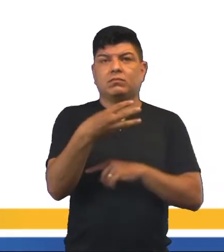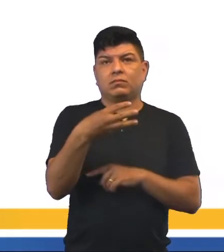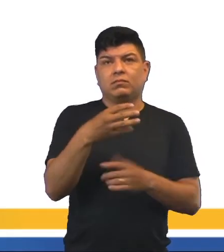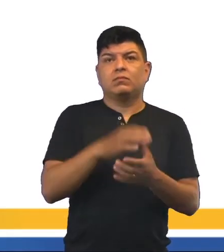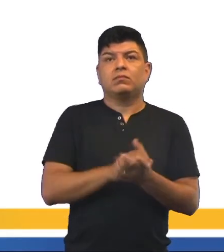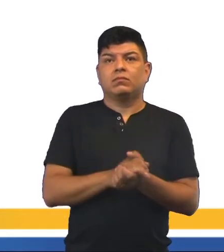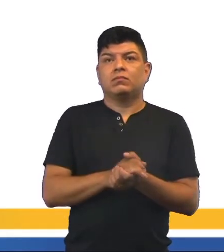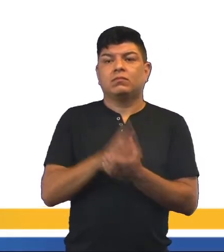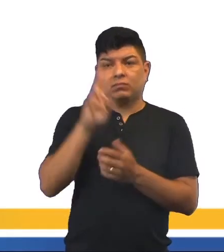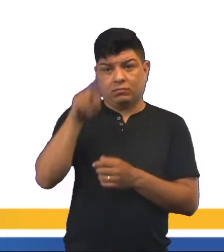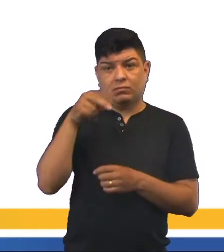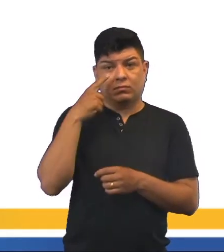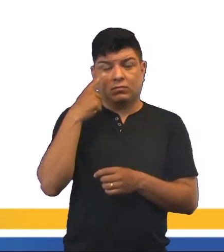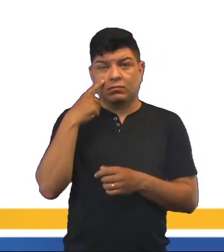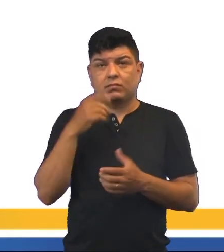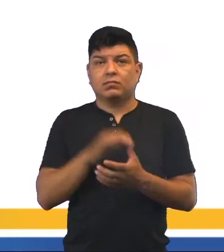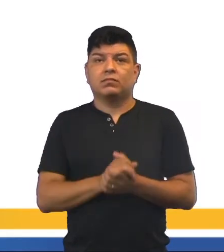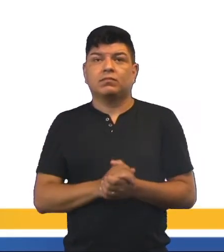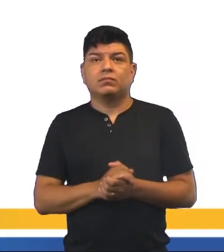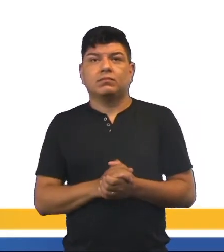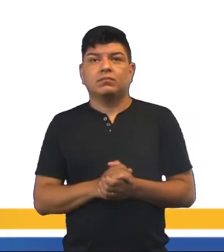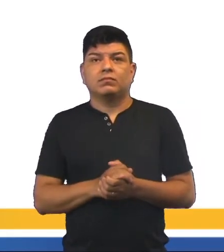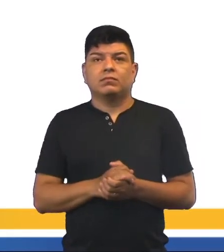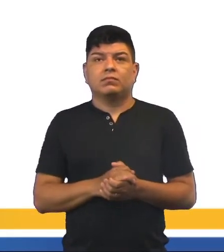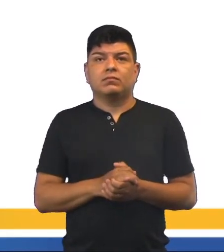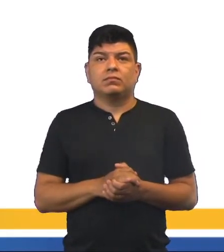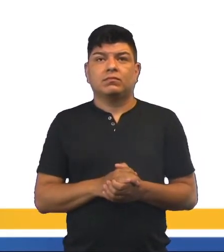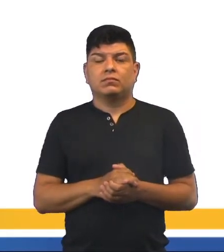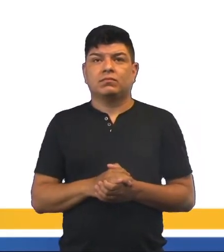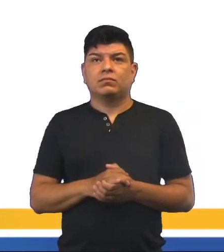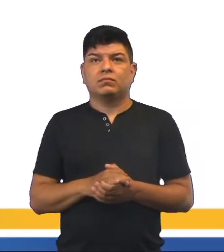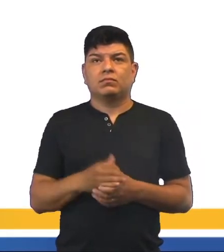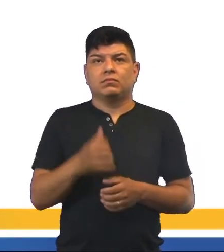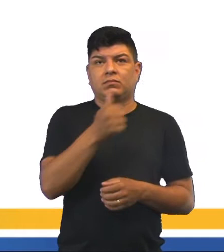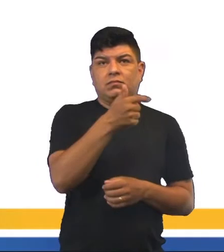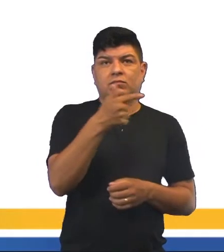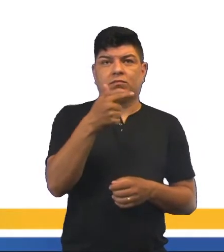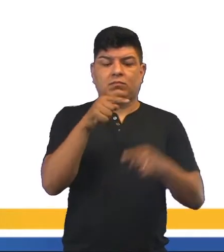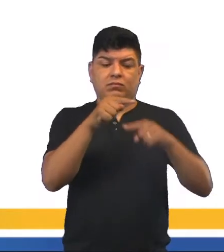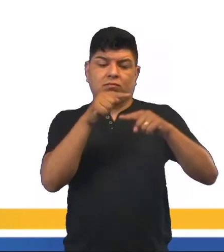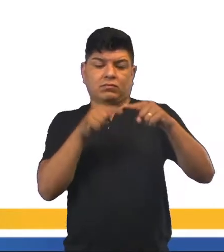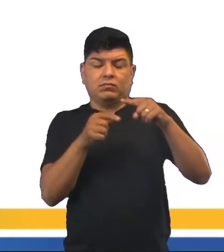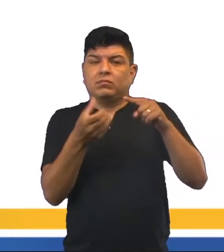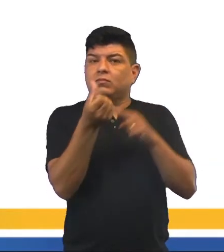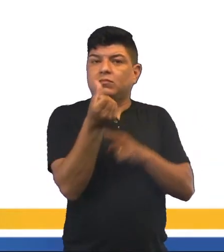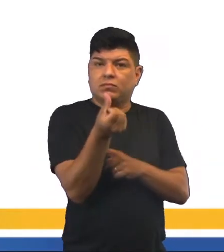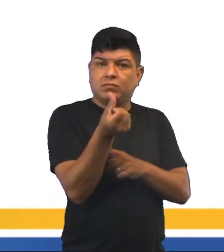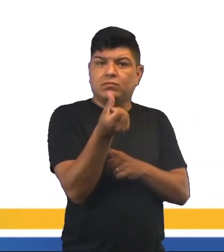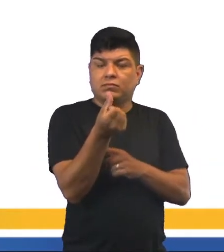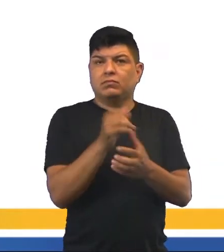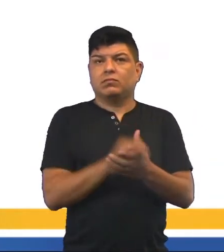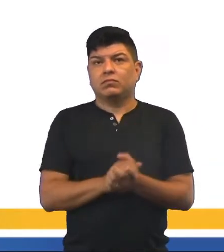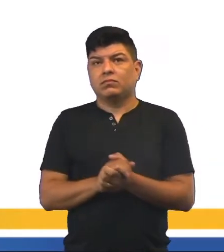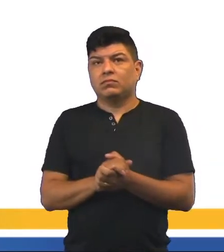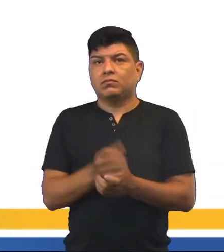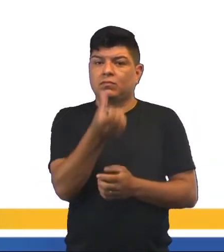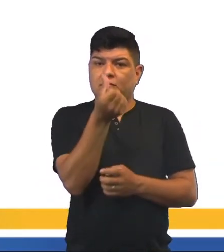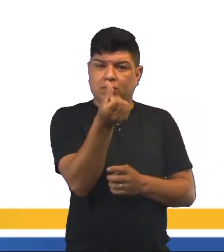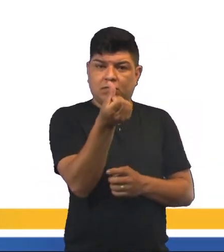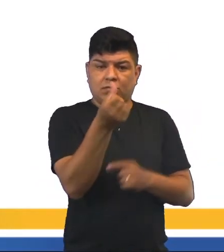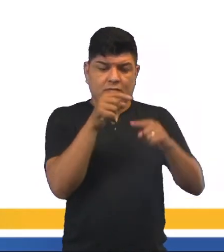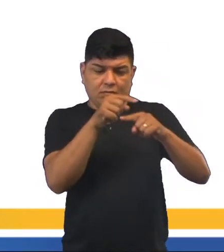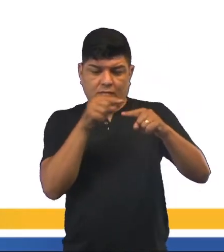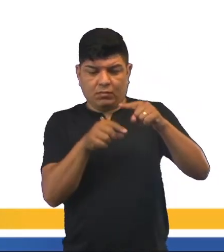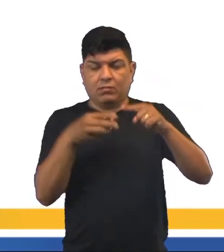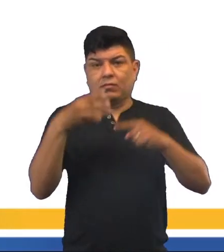Verificando a razão, a proporção. Estou fazendo aqui em relação aos lados. Ó, 12 dividido por 6, que é o seu correspondente.